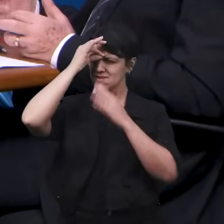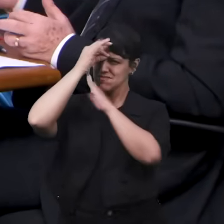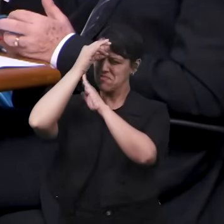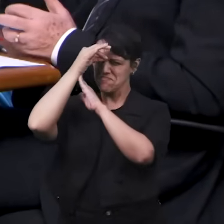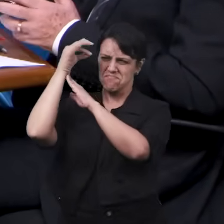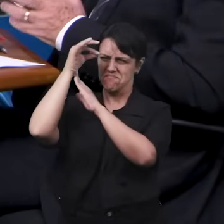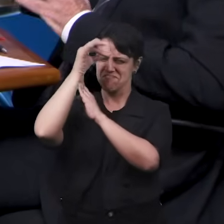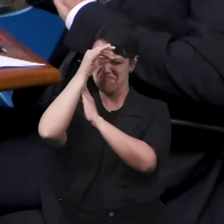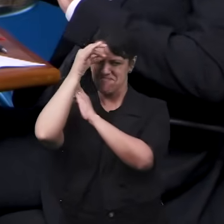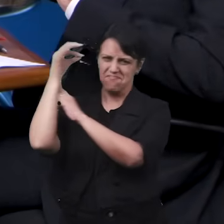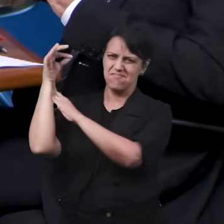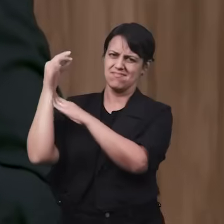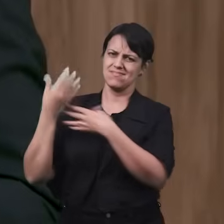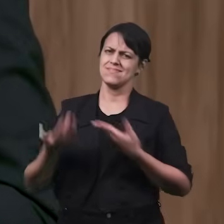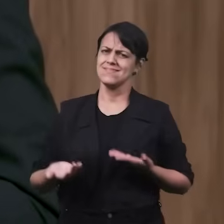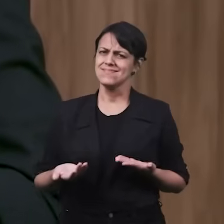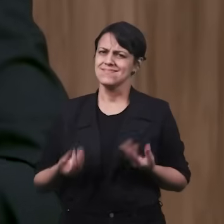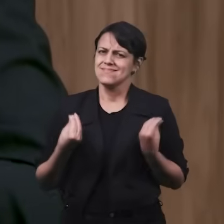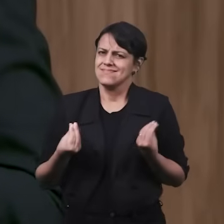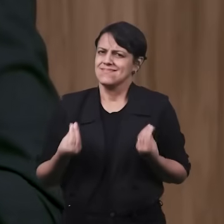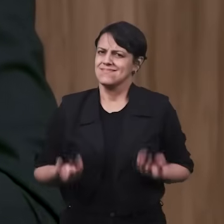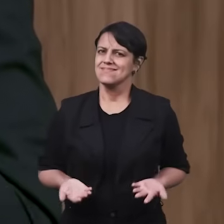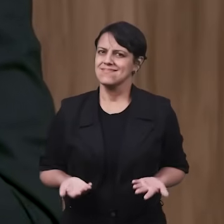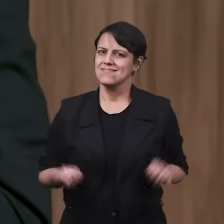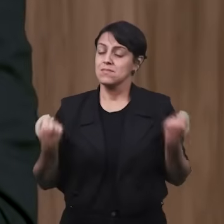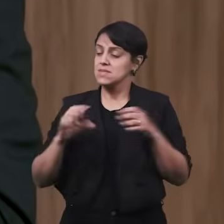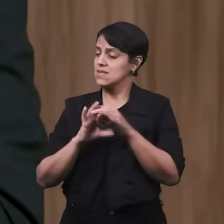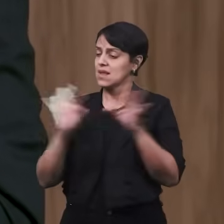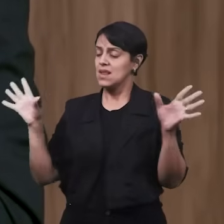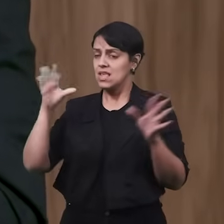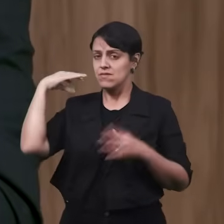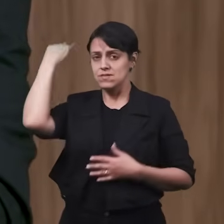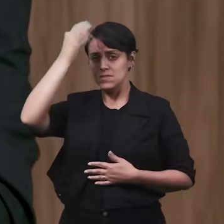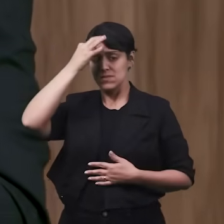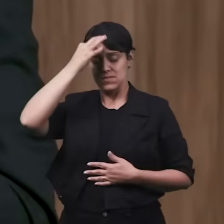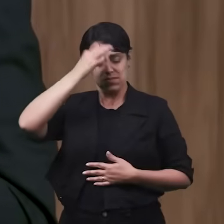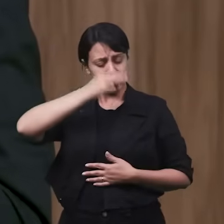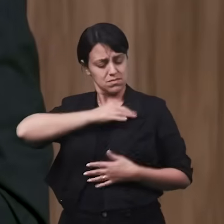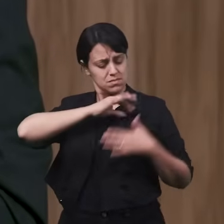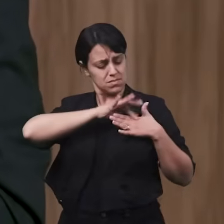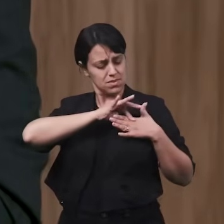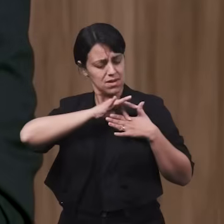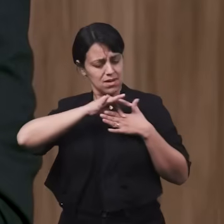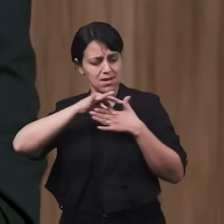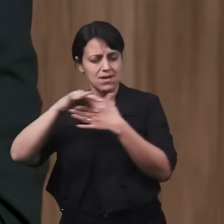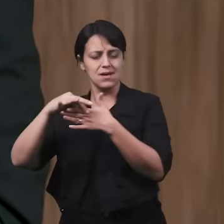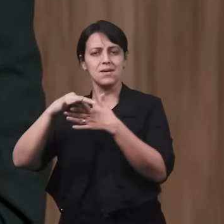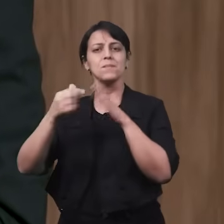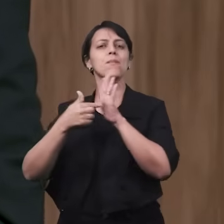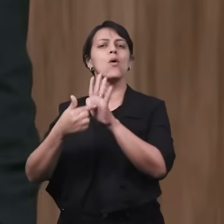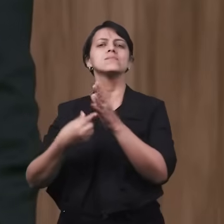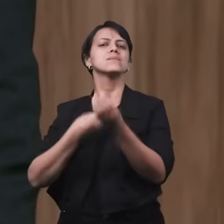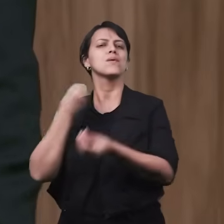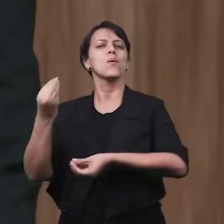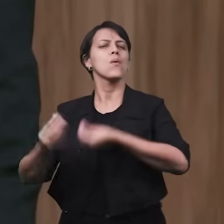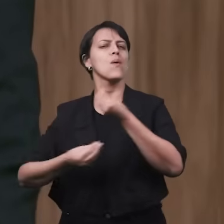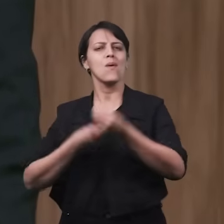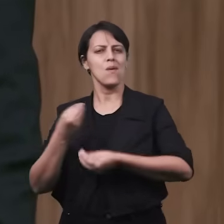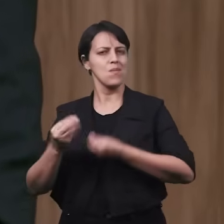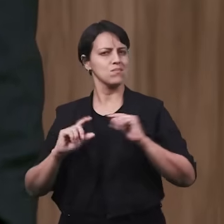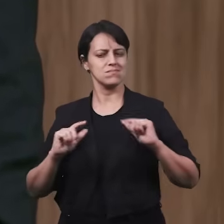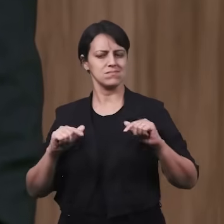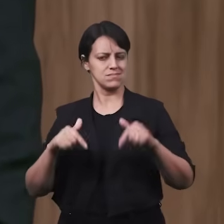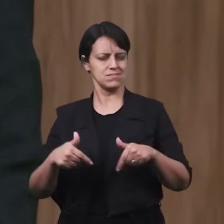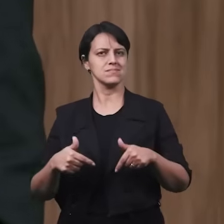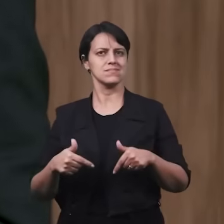governar. Se você for flexível à direção do Espírito, o Senhor vai te mostrar como fazer nessas situações.